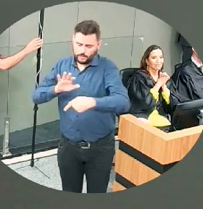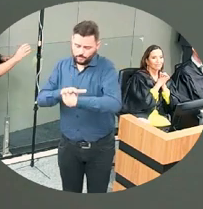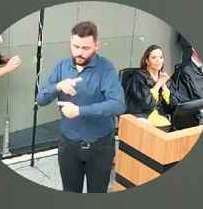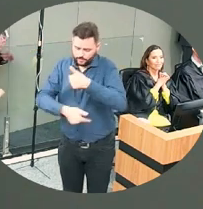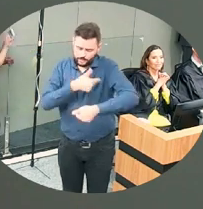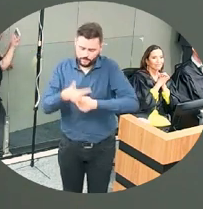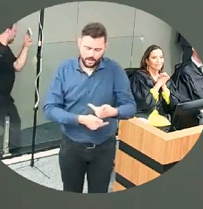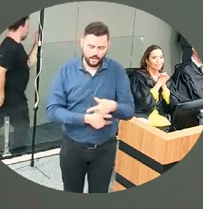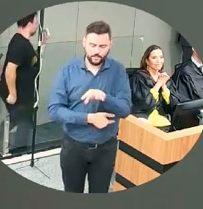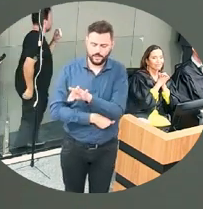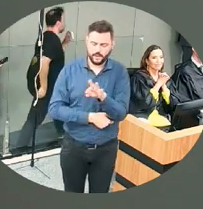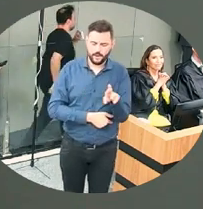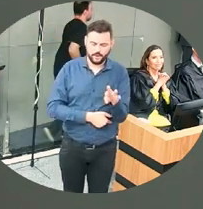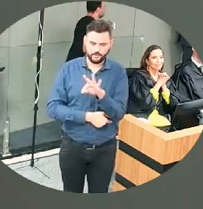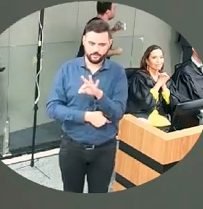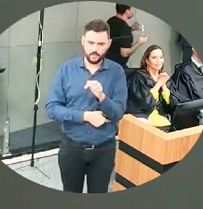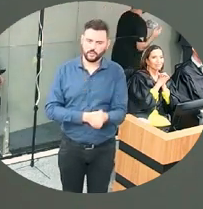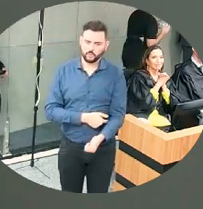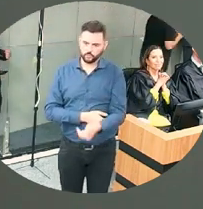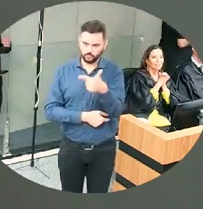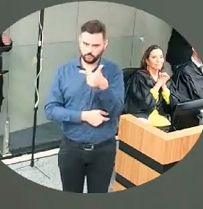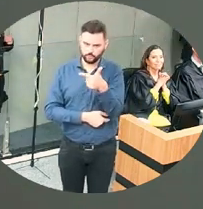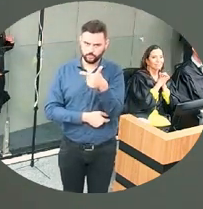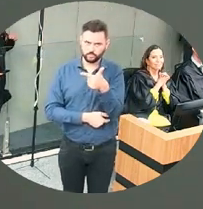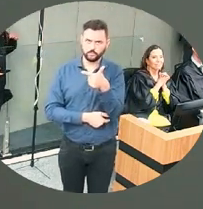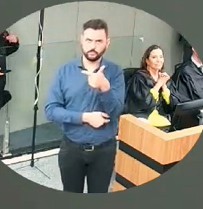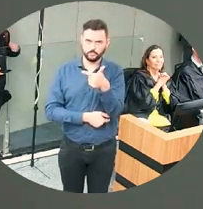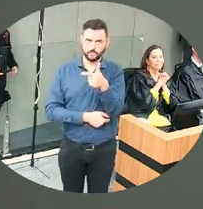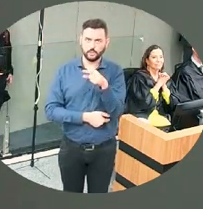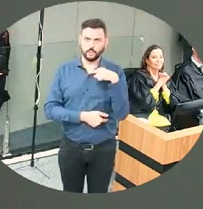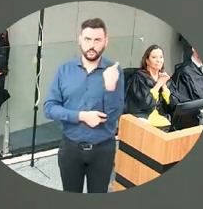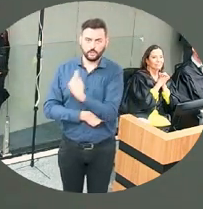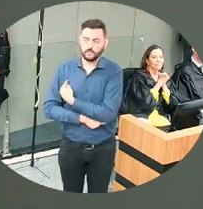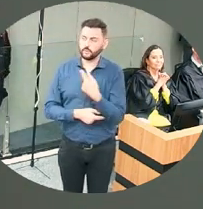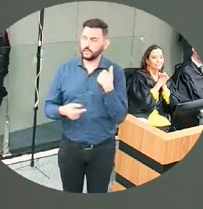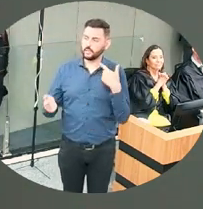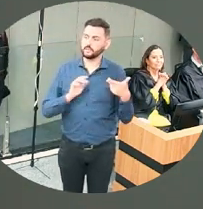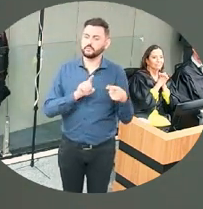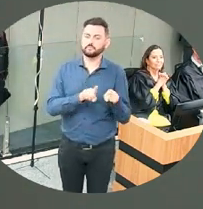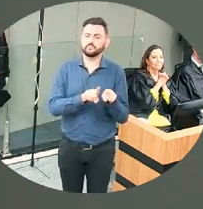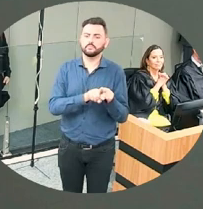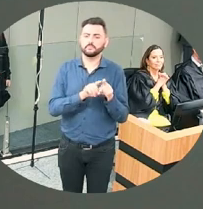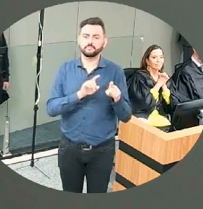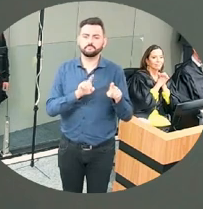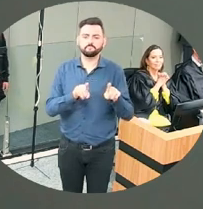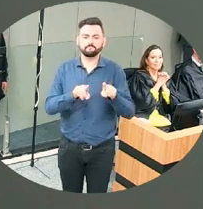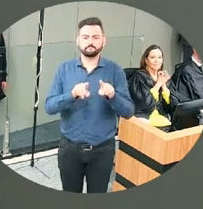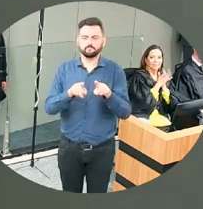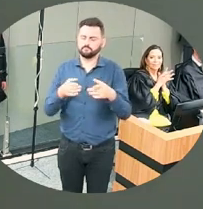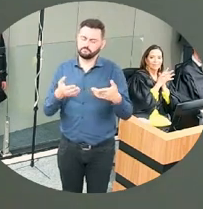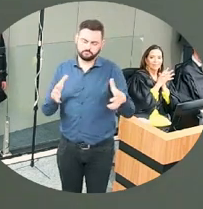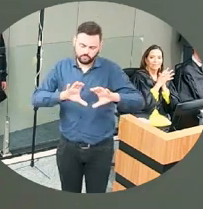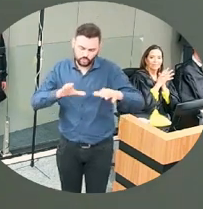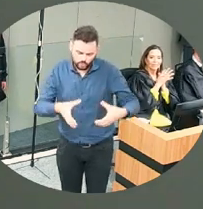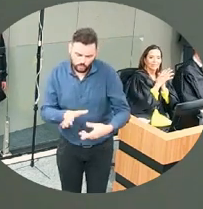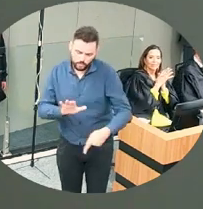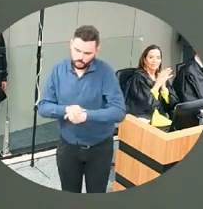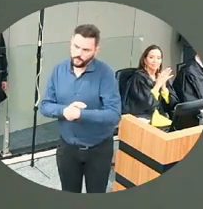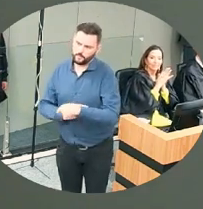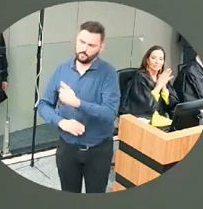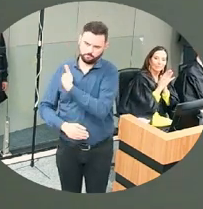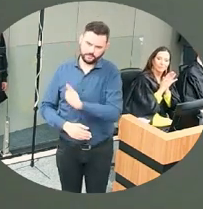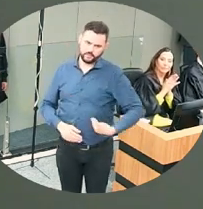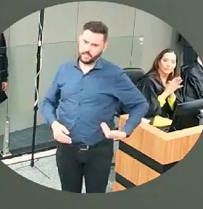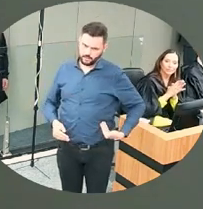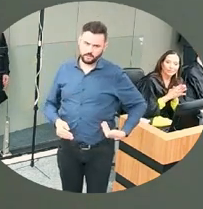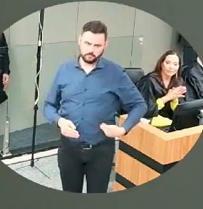do Tribunal Regional do Trabalho da 12ª região senhoras e senhores membros do Ministério Público senhoras e